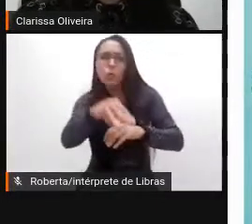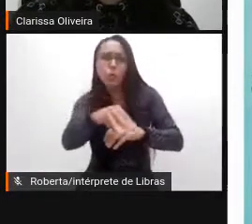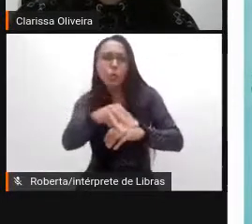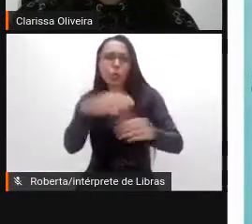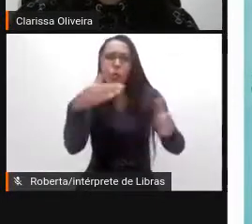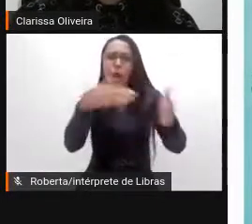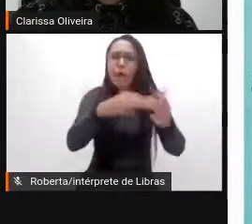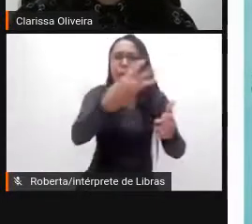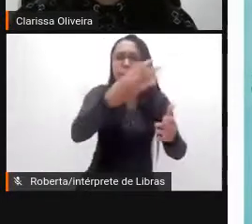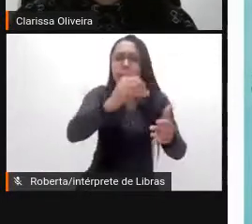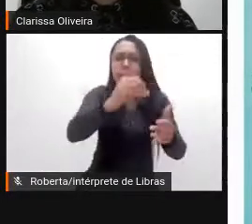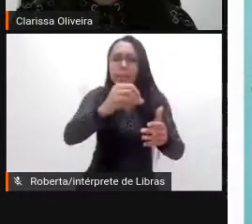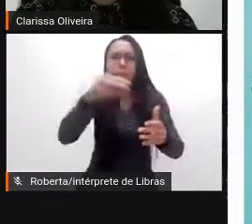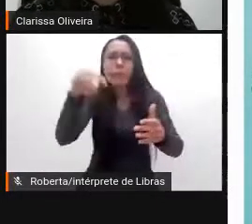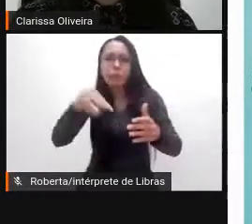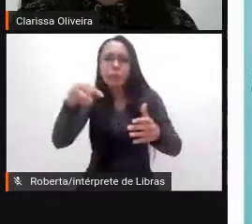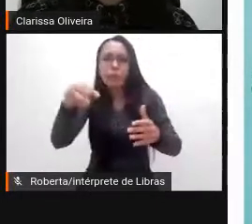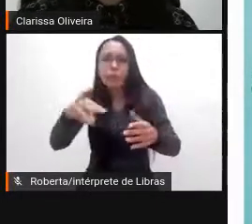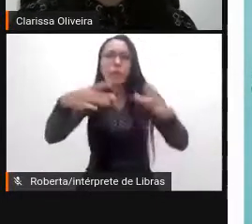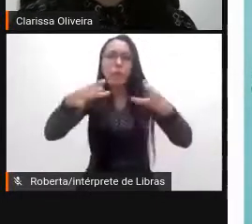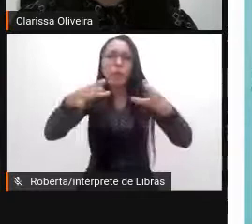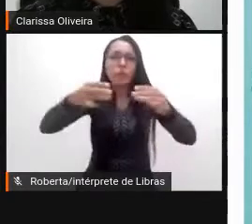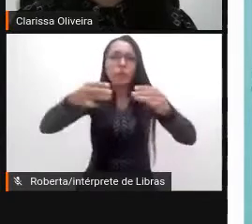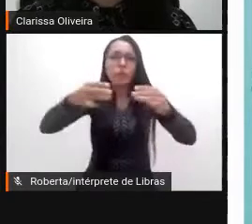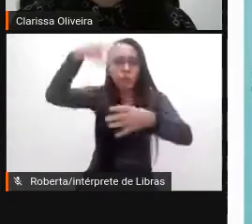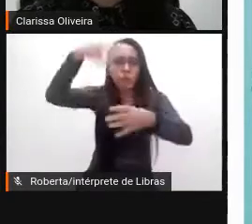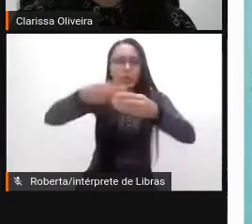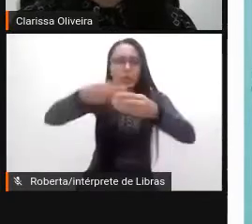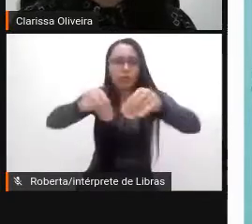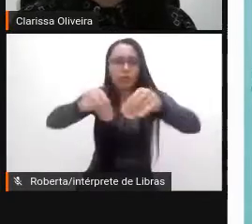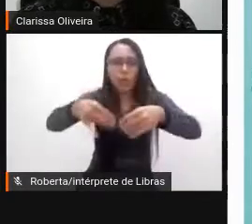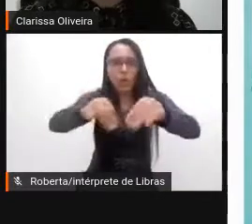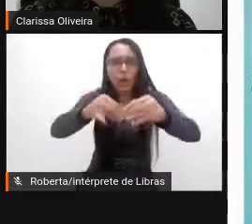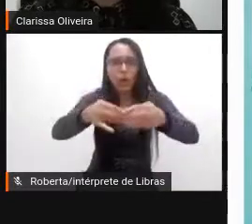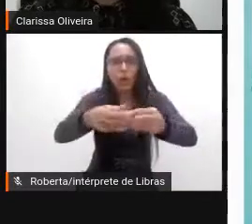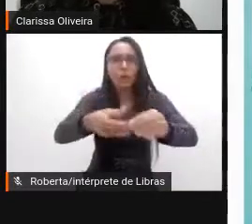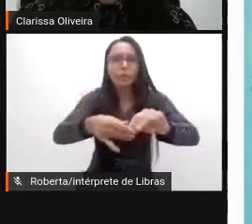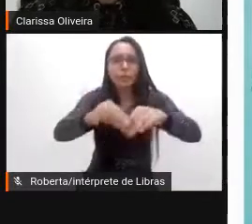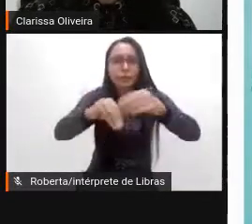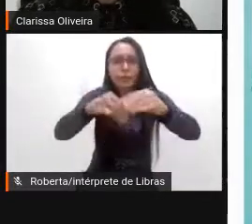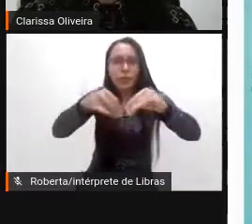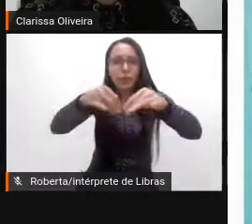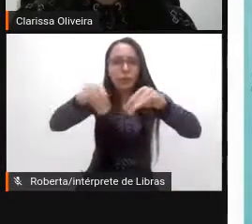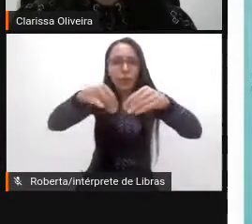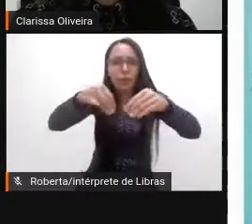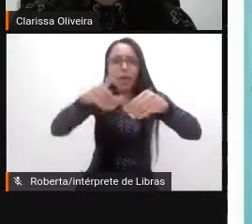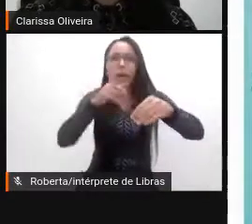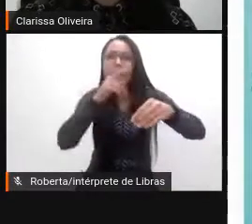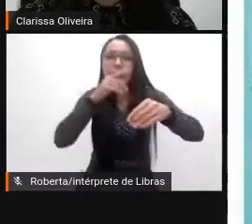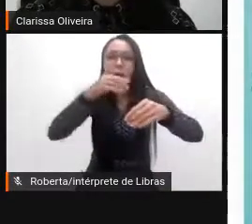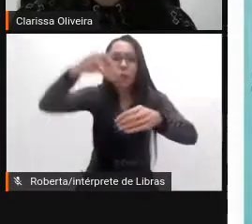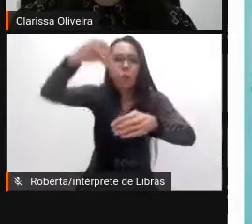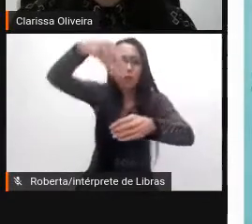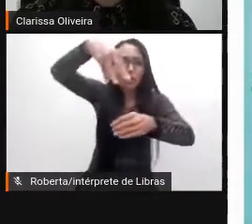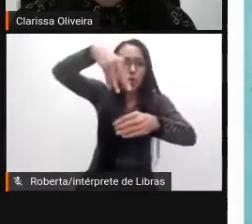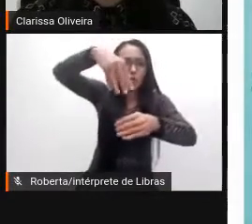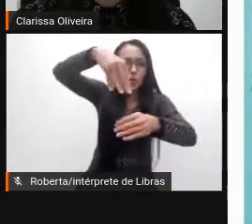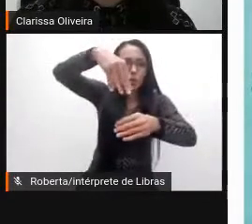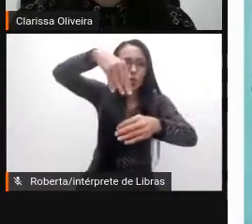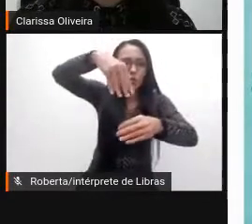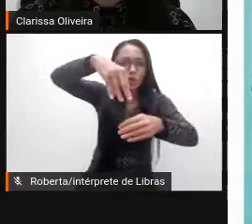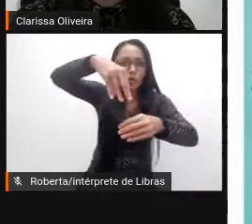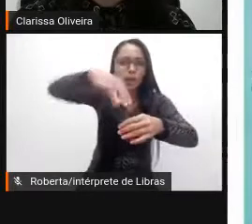Depois disso, eu vou enxaguar, retirar toda a água sanitária que estava ali, que serve, a água sanitária